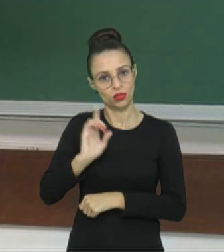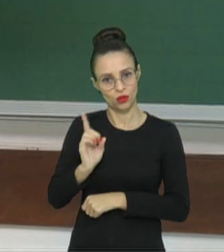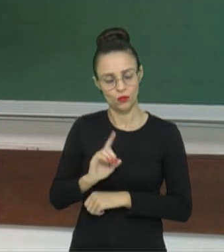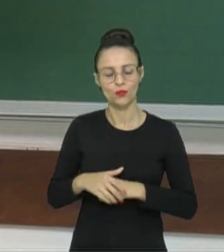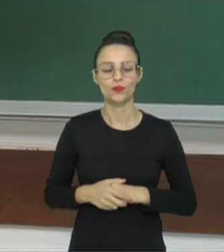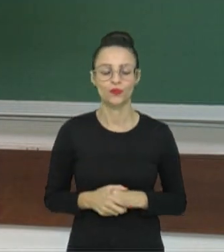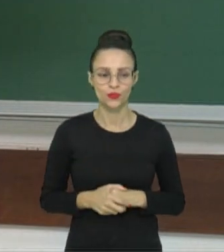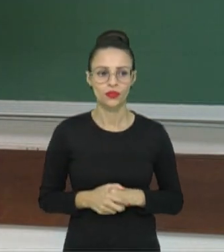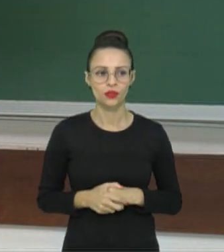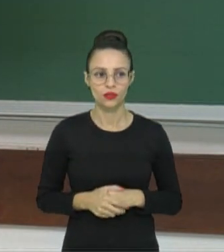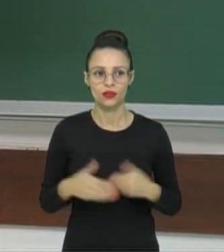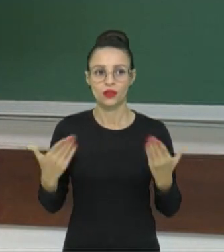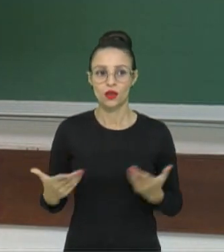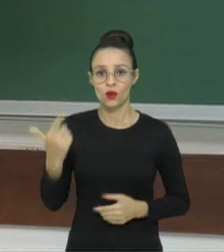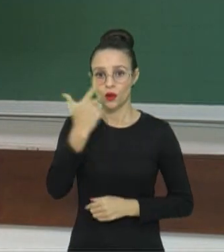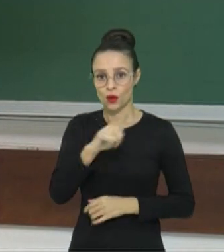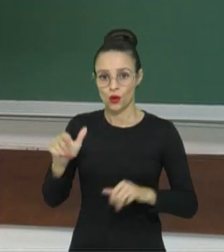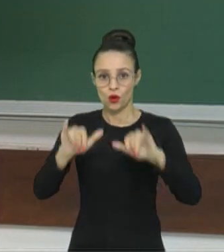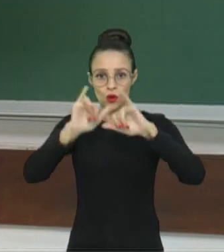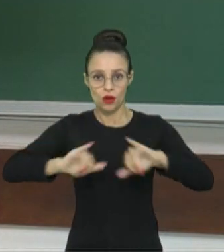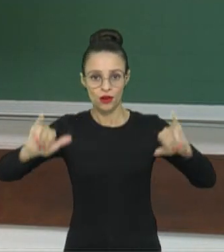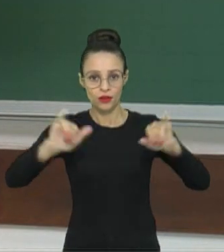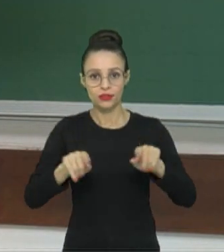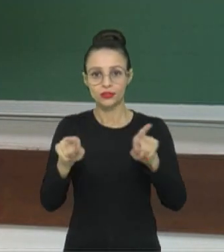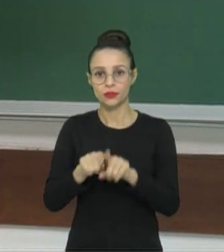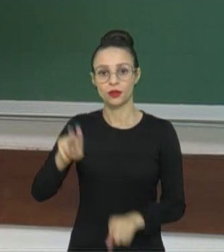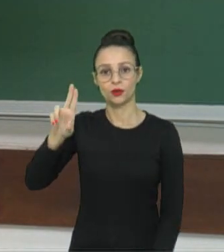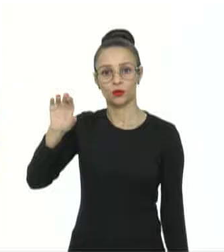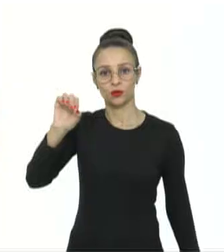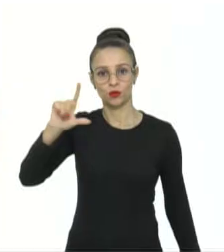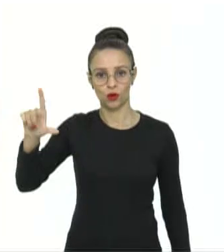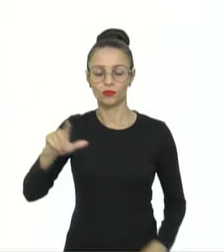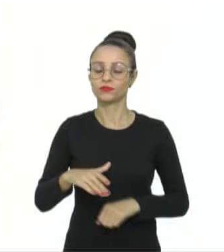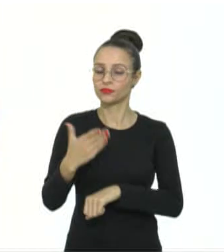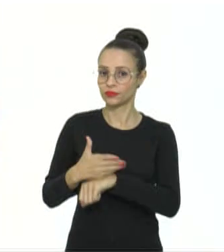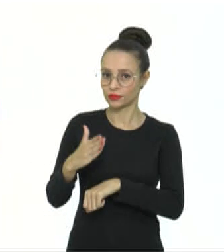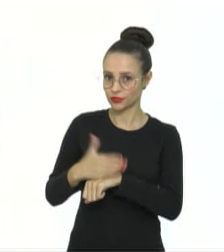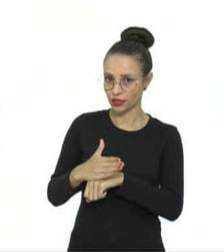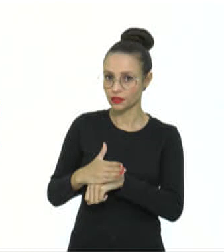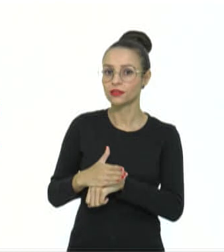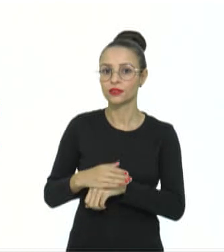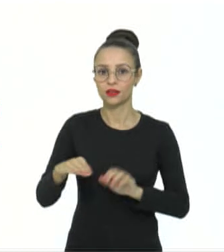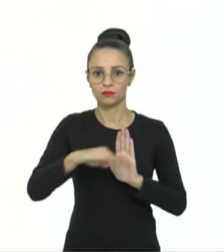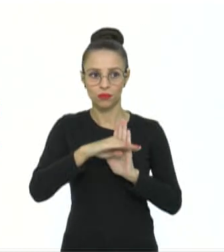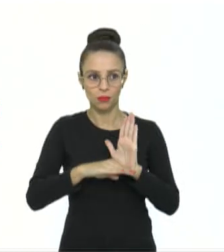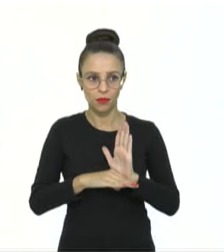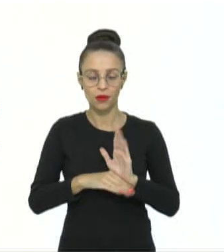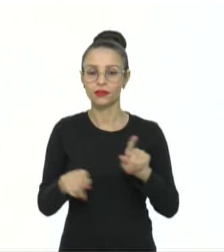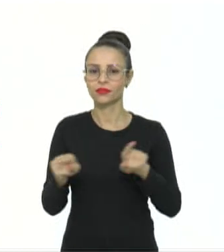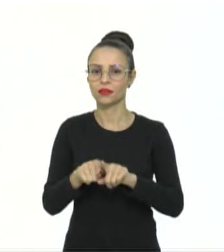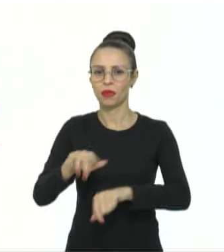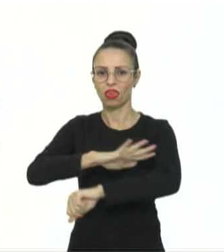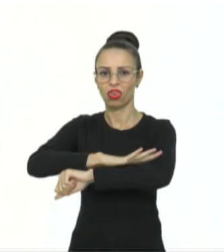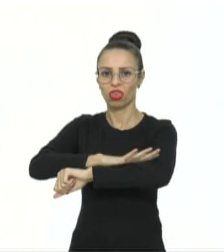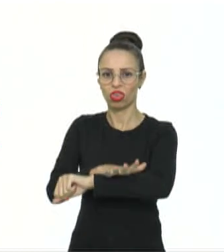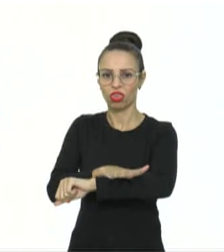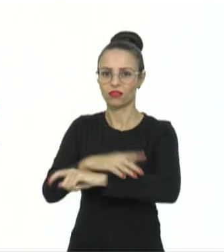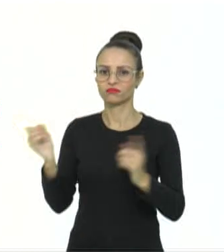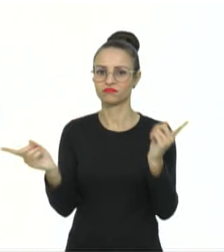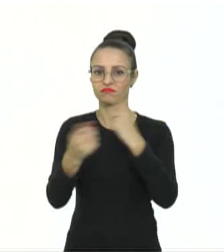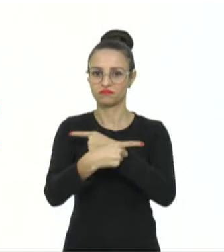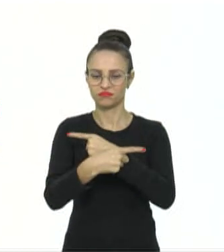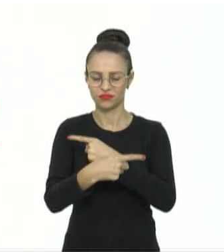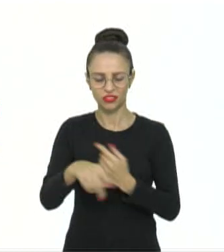Depois, eu trouxe mais um, também da UOL, trainee da Magazine Luiza e racismo reverso.